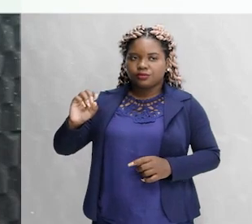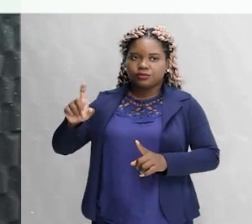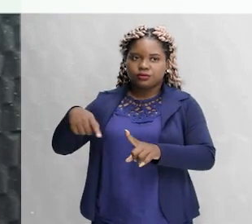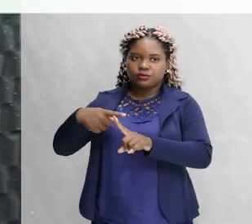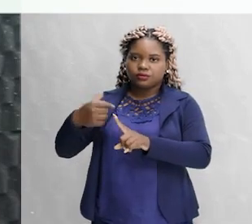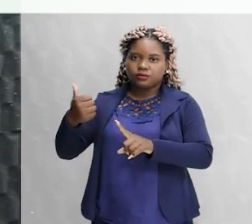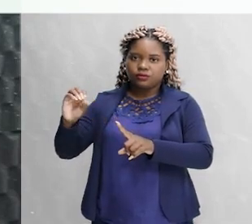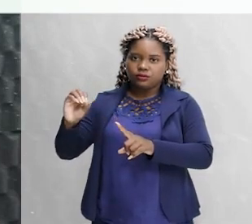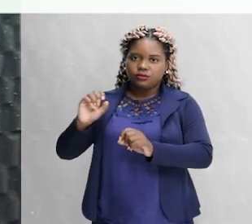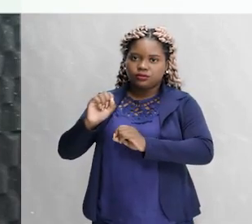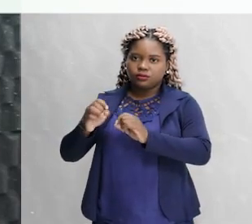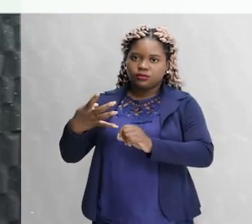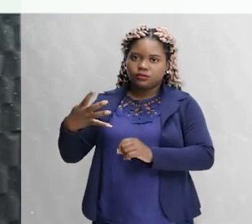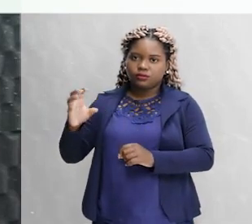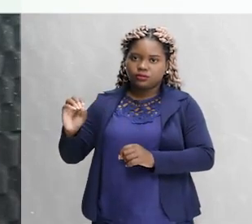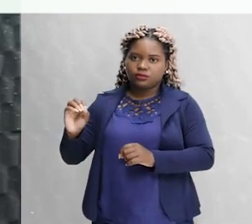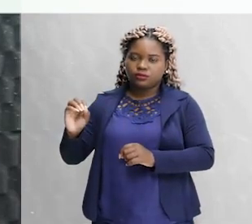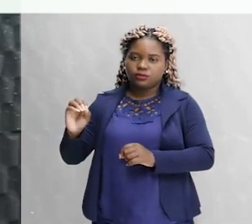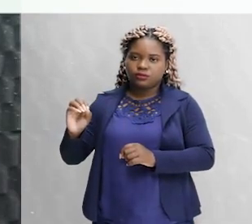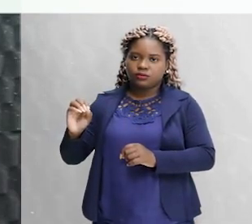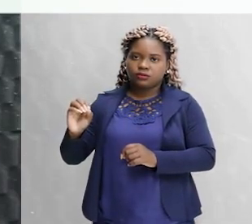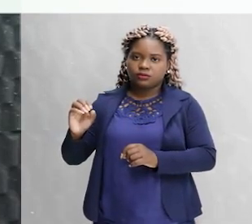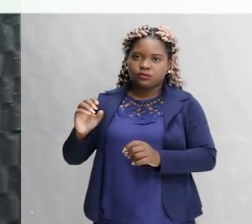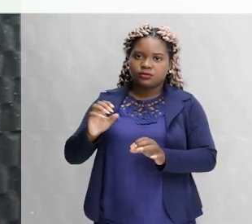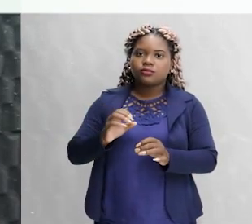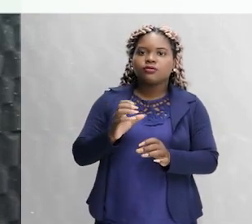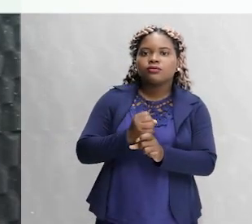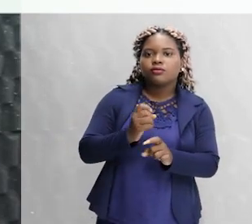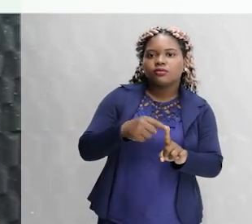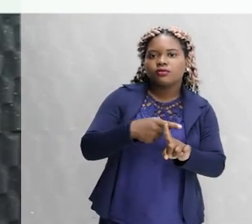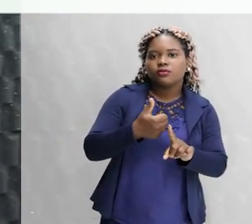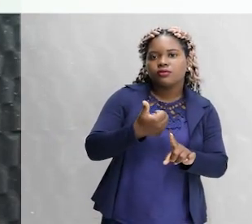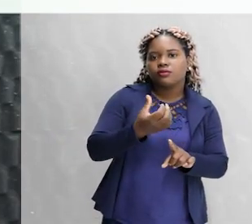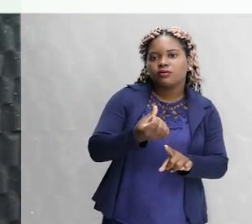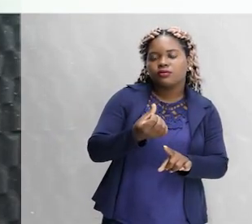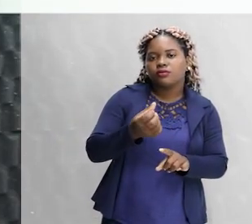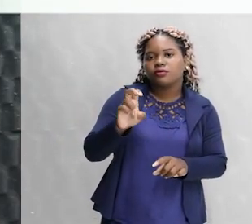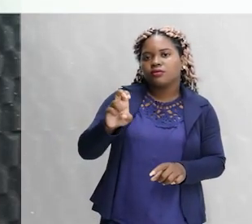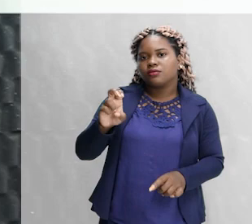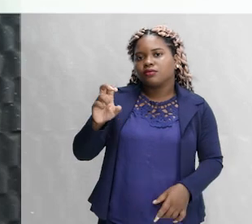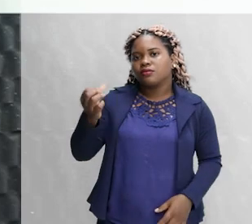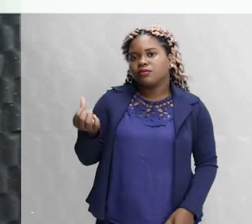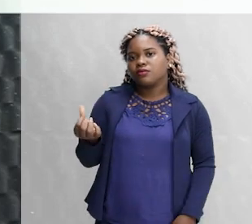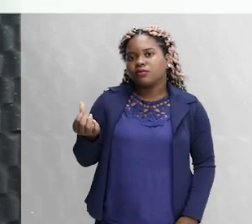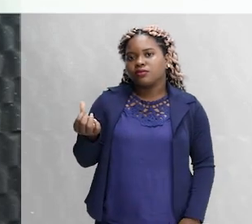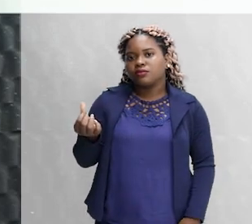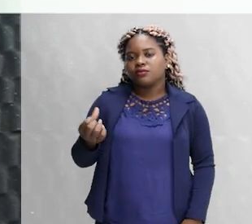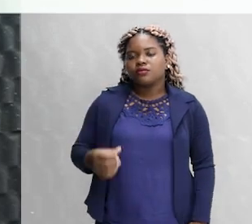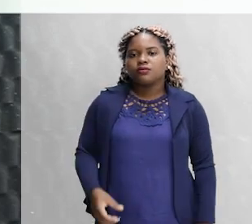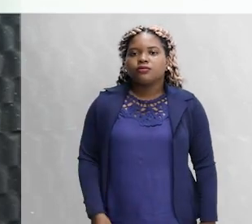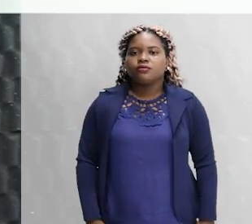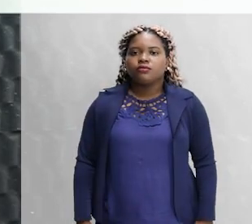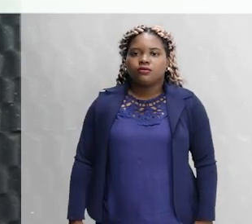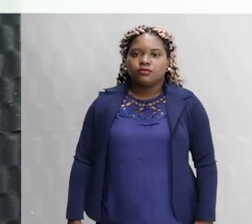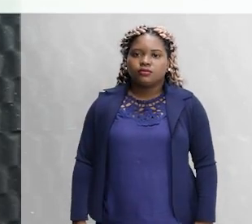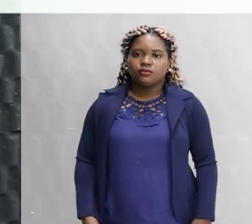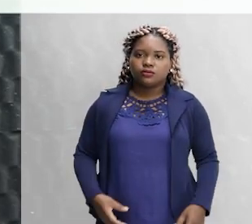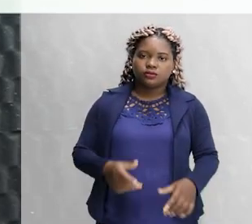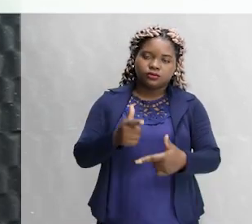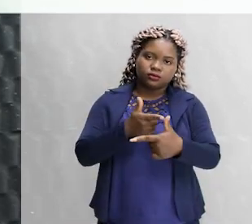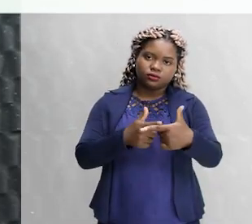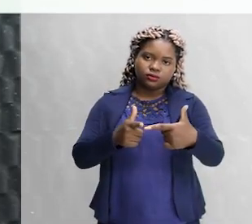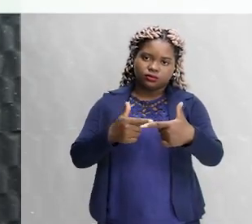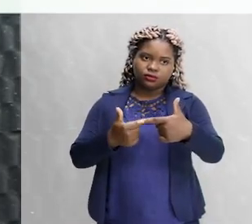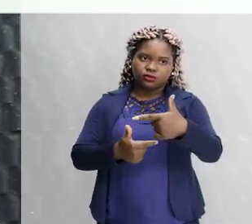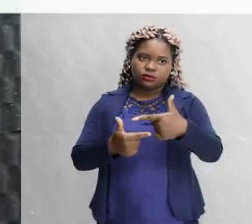com 10 dá 40. E somando aqui com 16 vai dar 56.